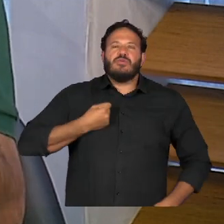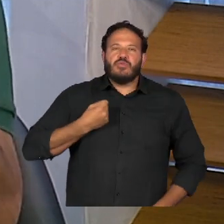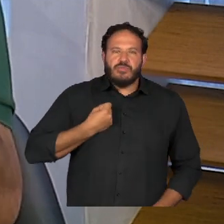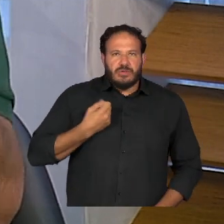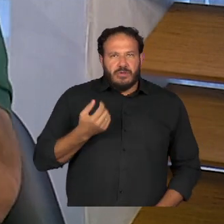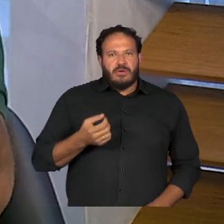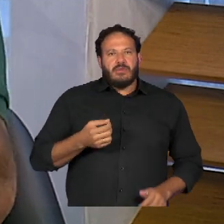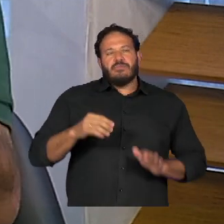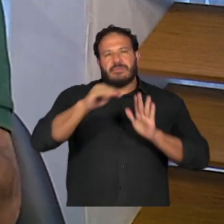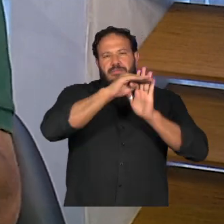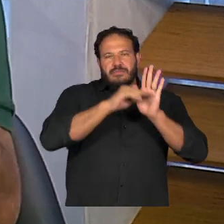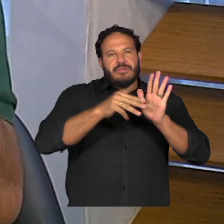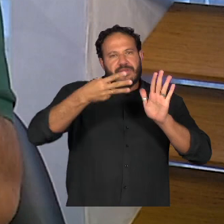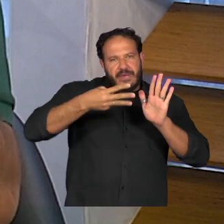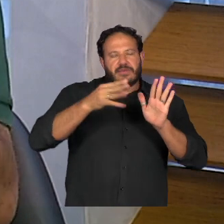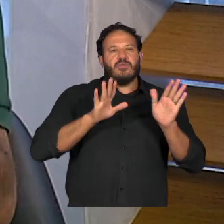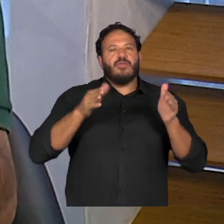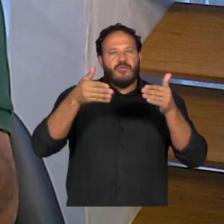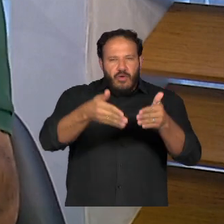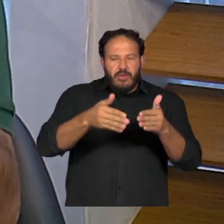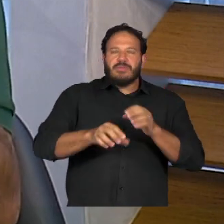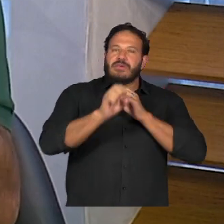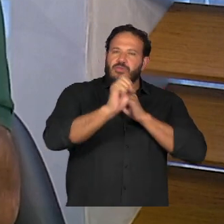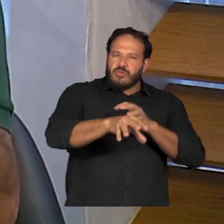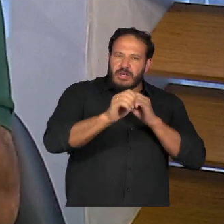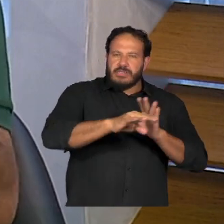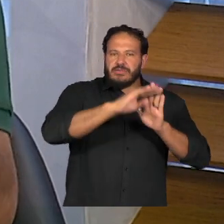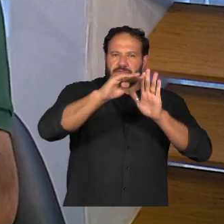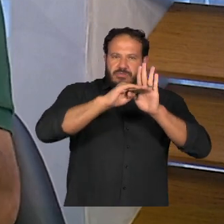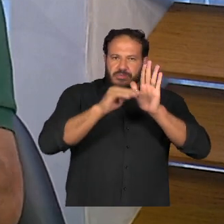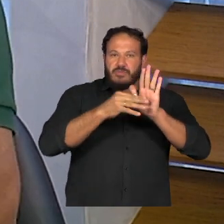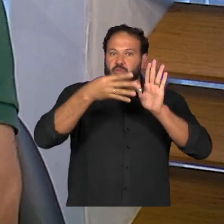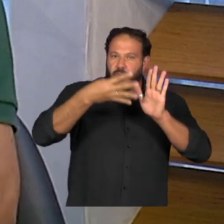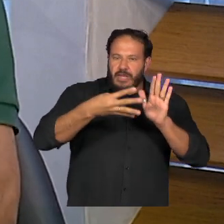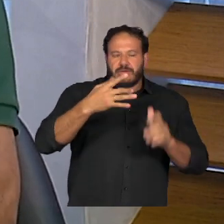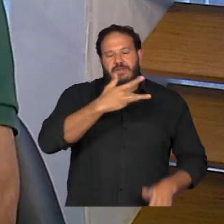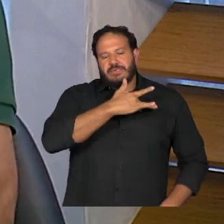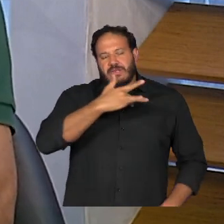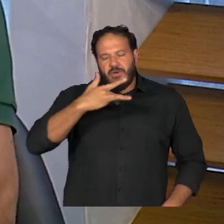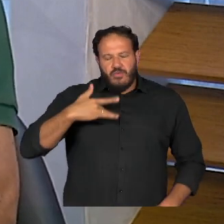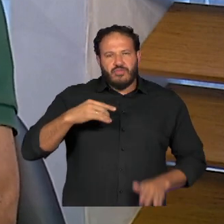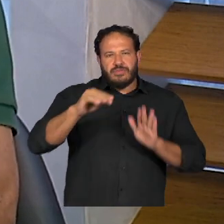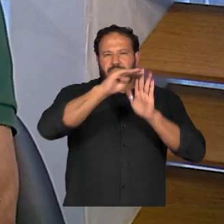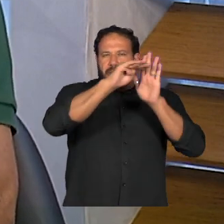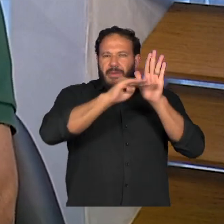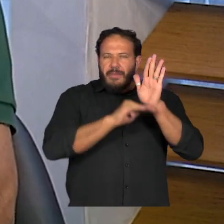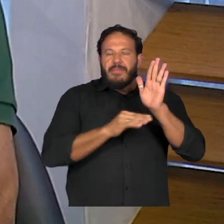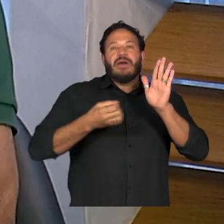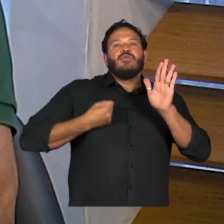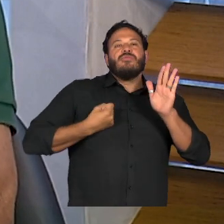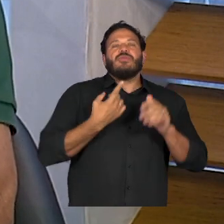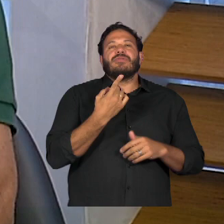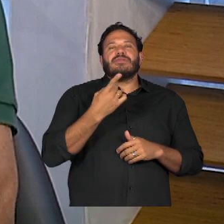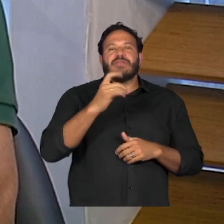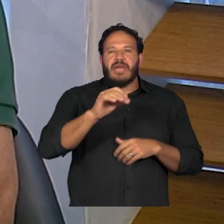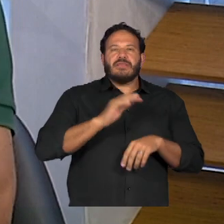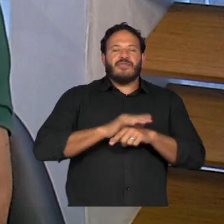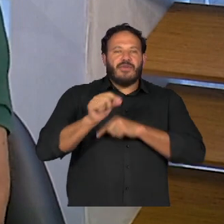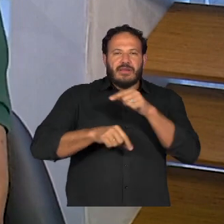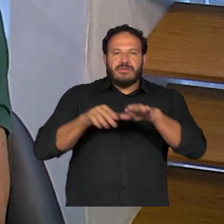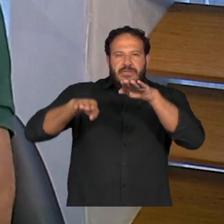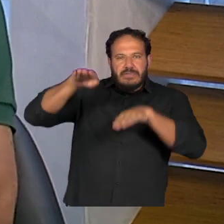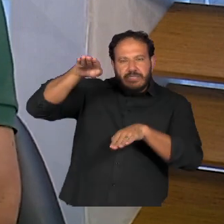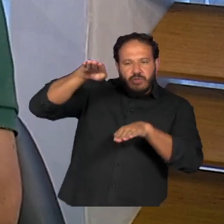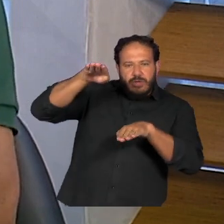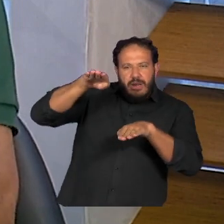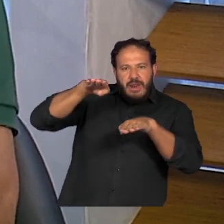que trata da educação o de número 4 da saúde e bem-estar e o de número 10 que trata da redução de